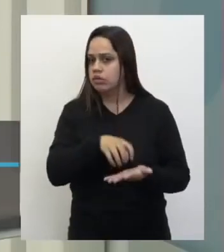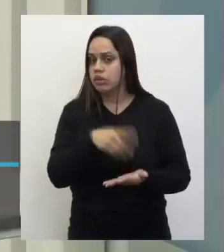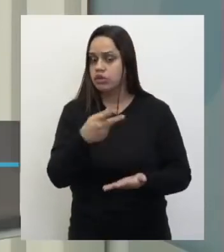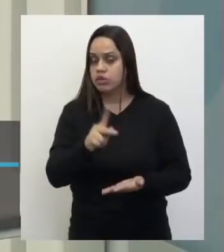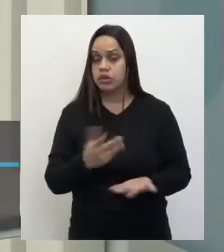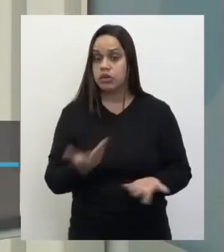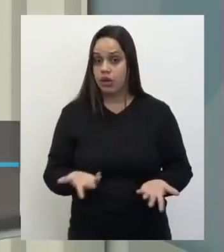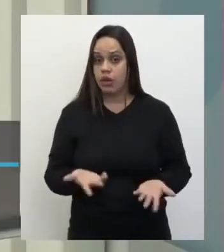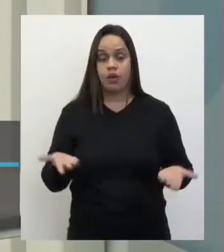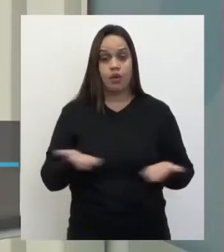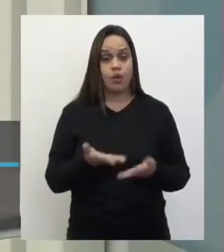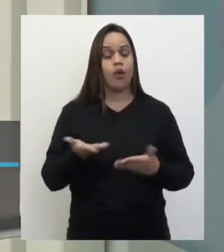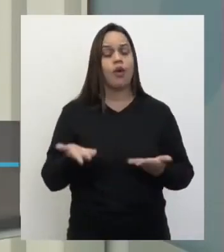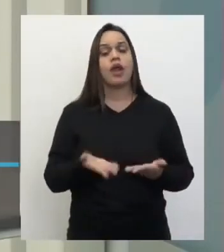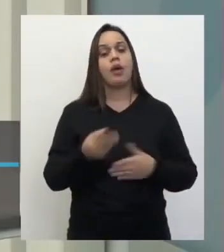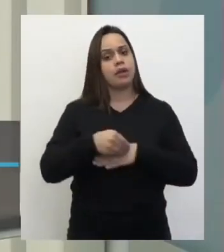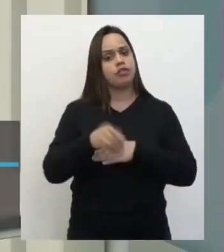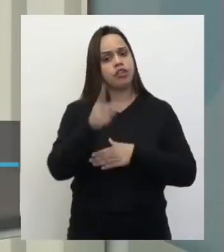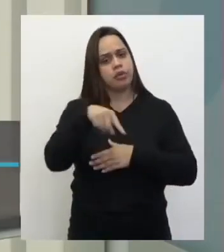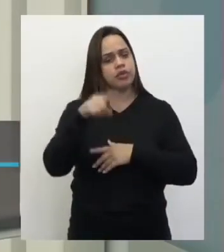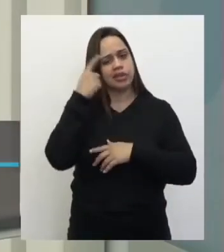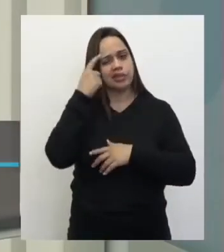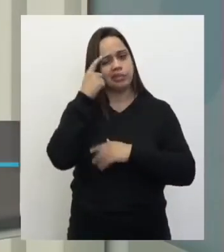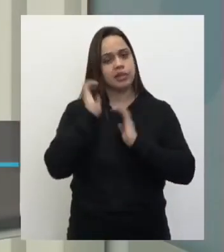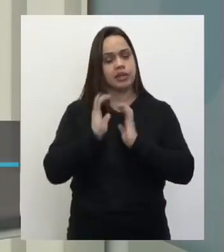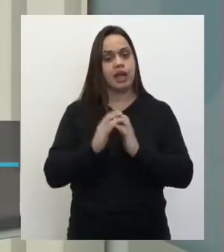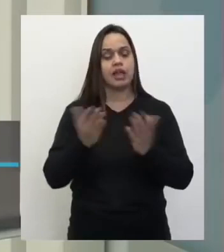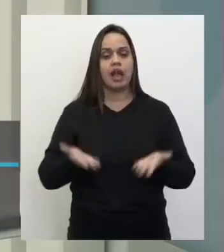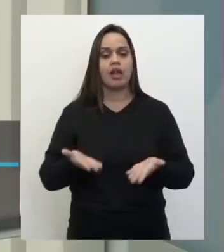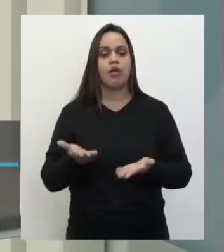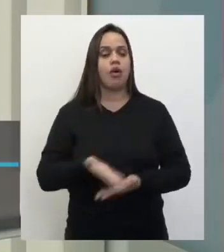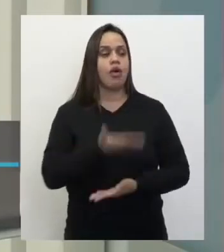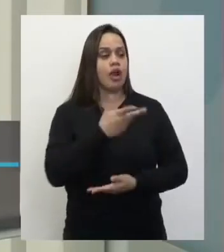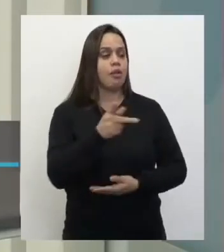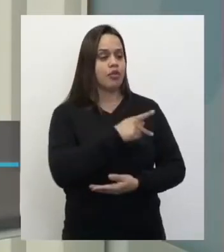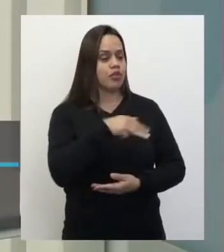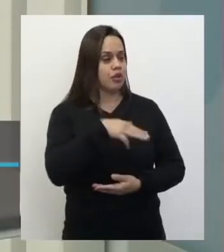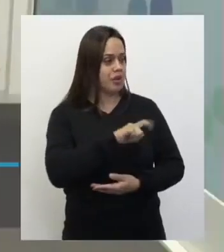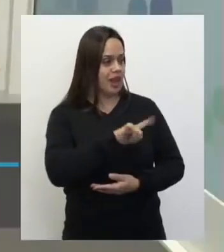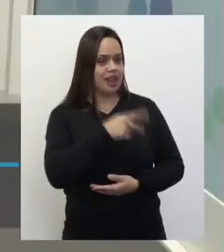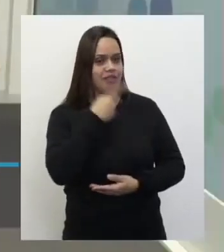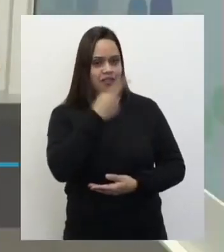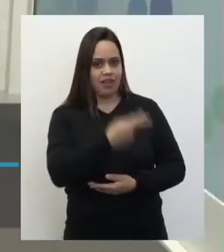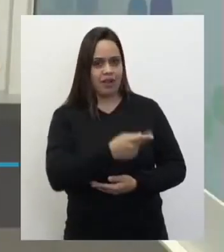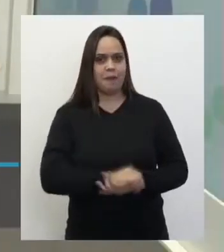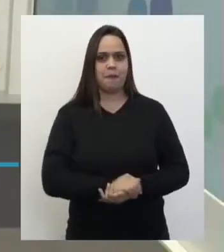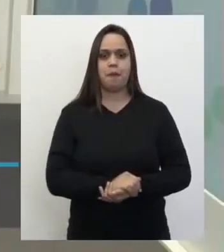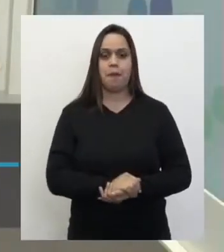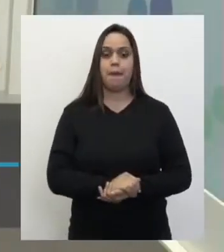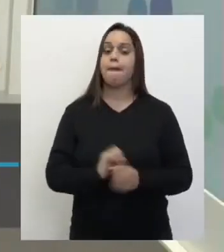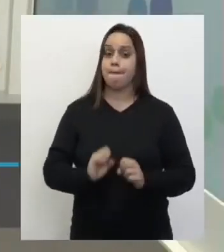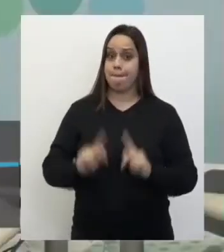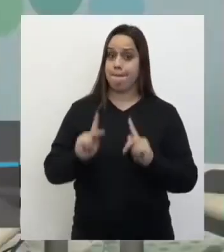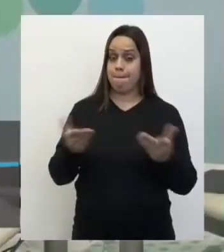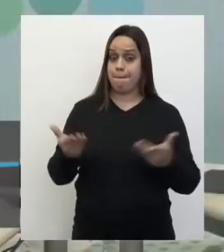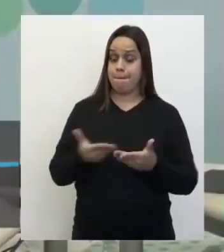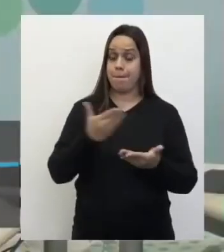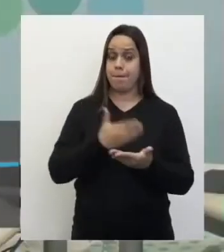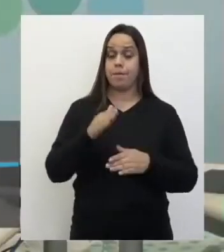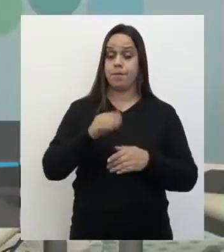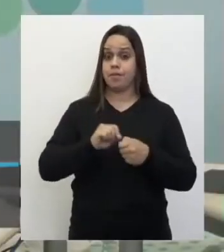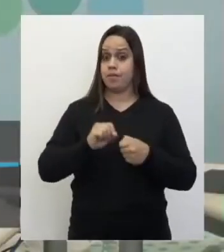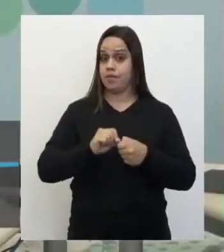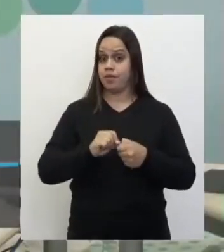fica aqui uma reflexão. E agora eu passo a palavra para a professora Milene. Muito bem, nós vamos para uma atividade,